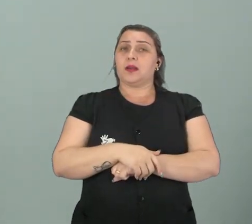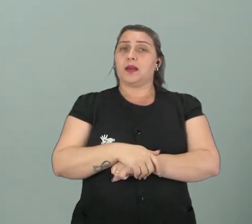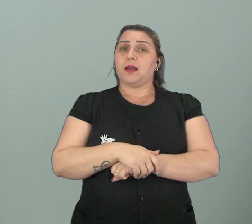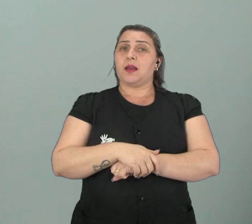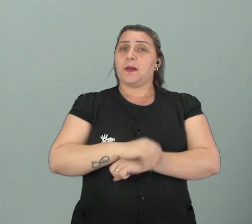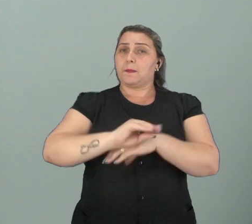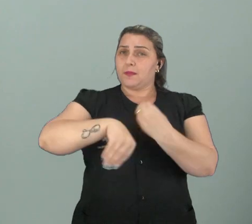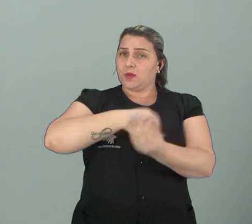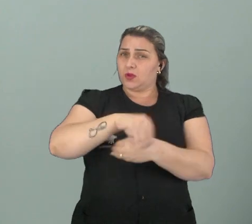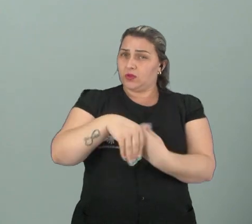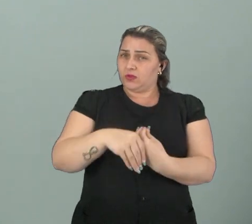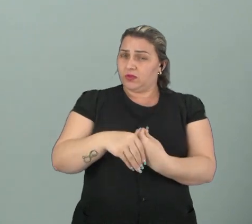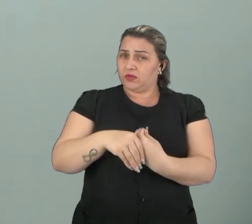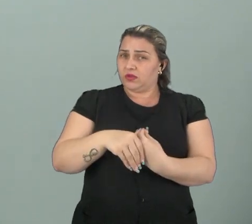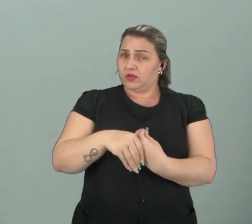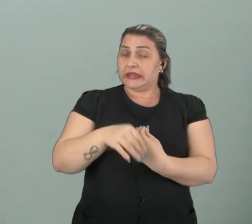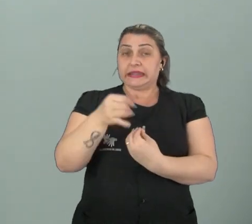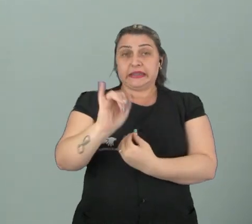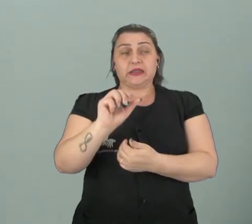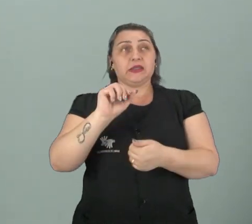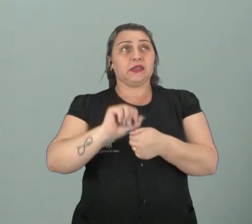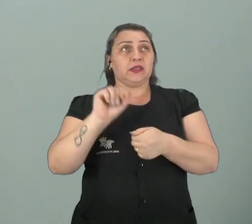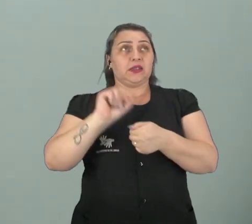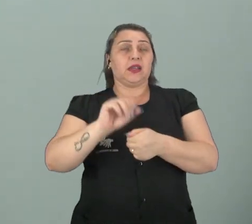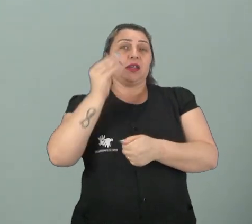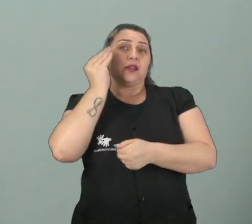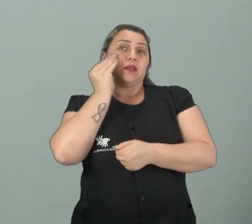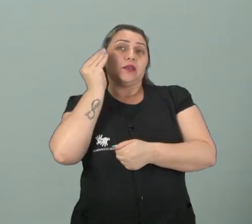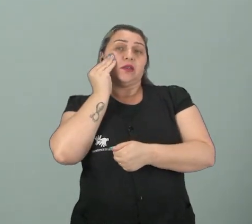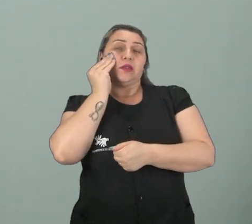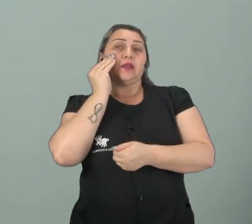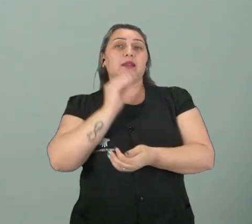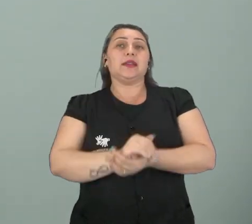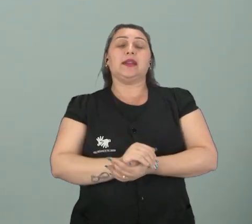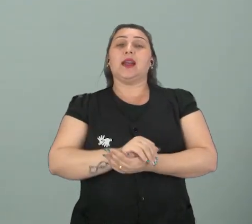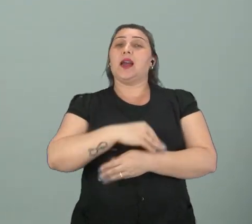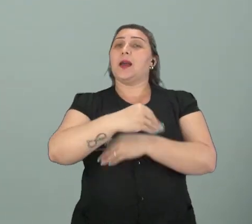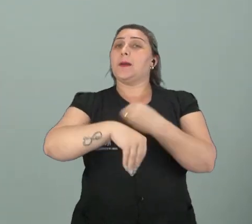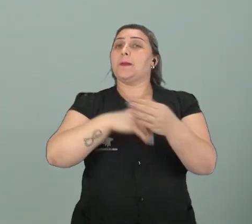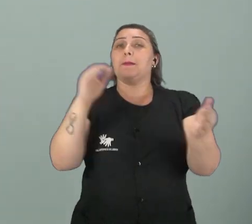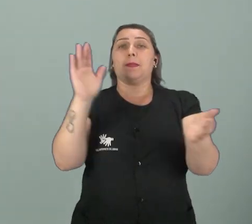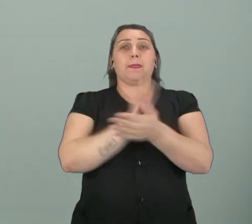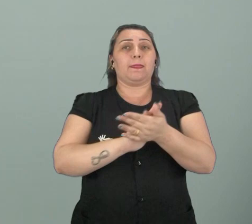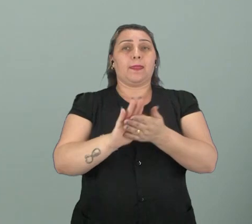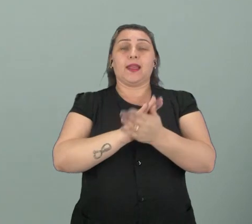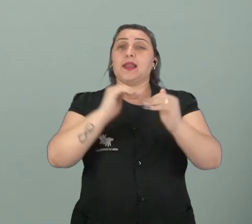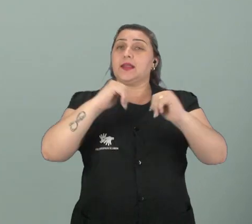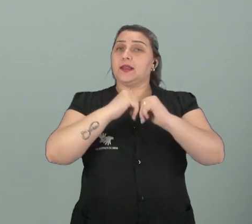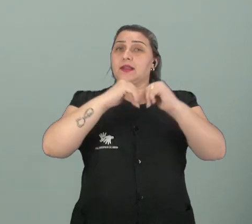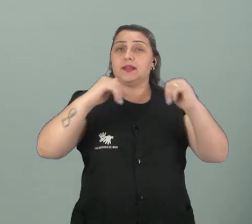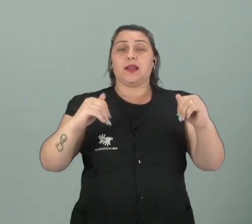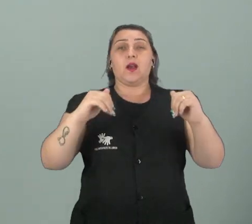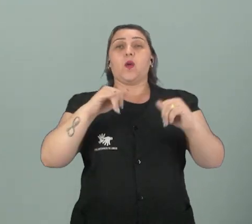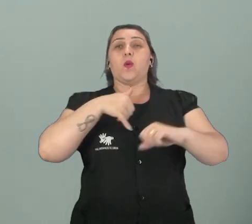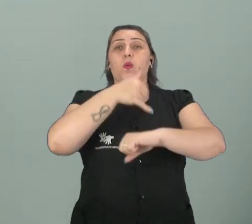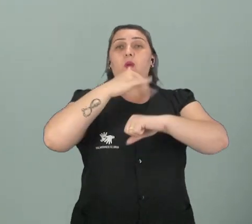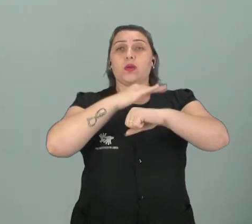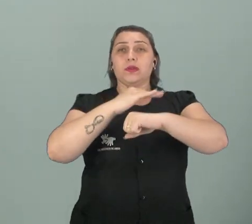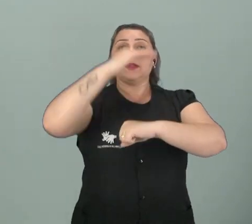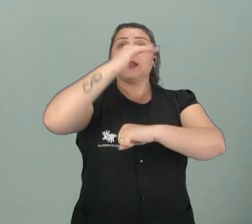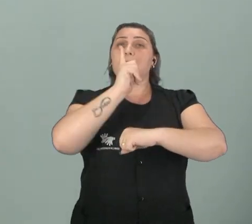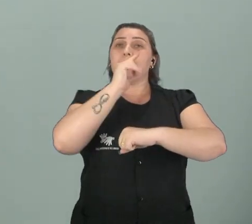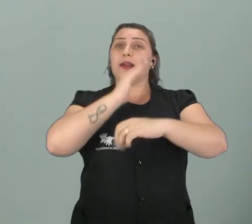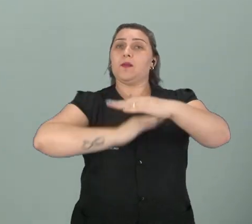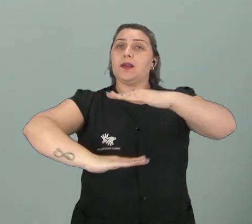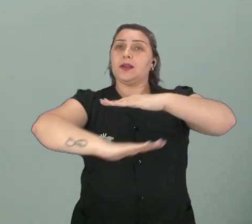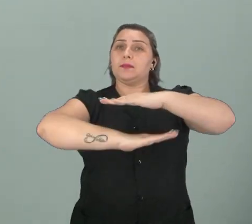mistura? Se você fizer esse teste, eu arrisco a dizer que eles não se misturam. O óleo vai ficar na parte superior e